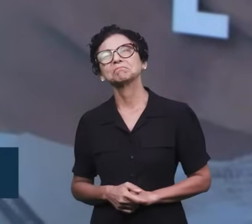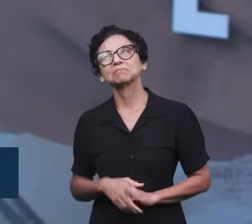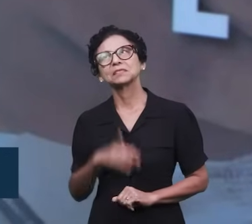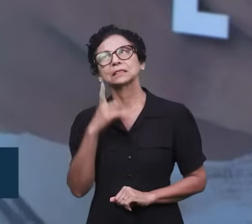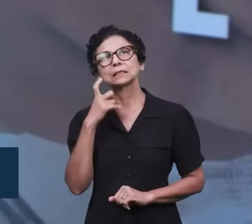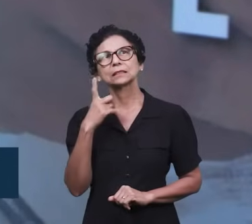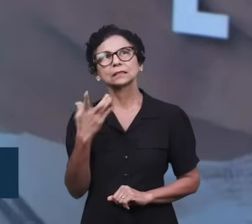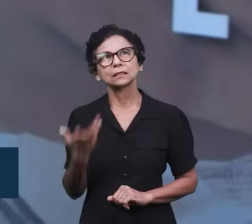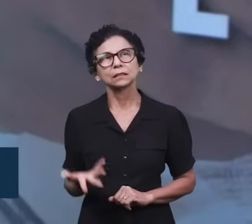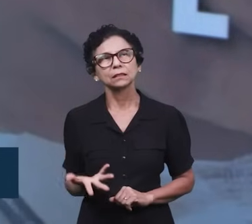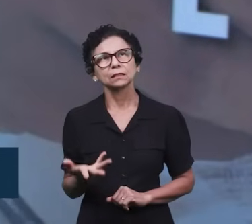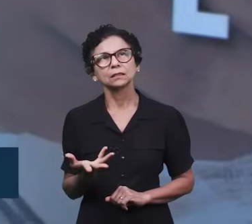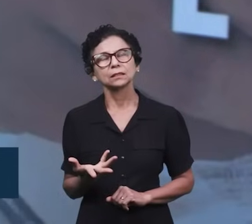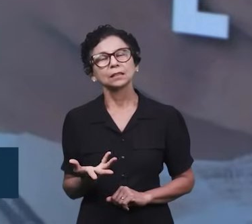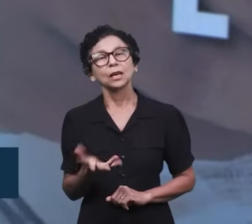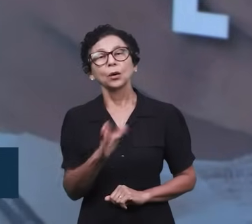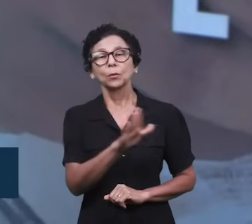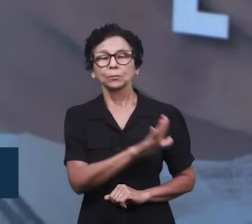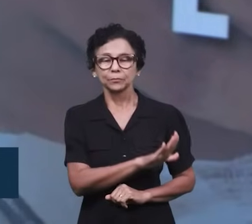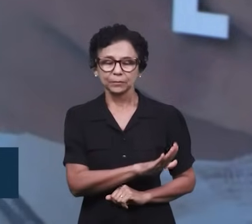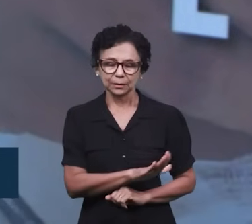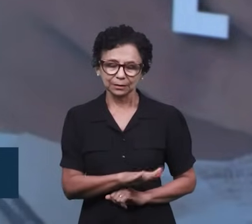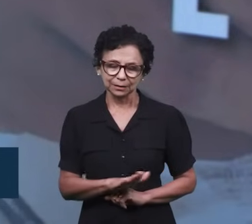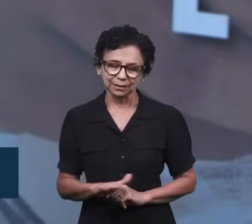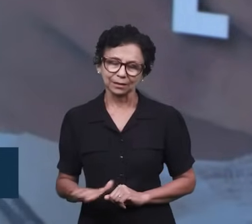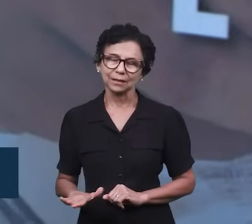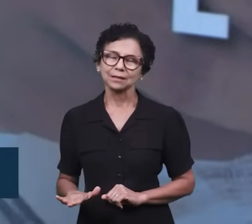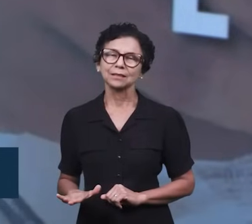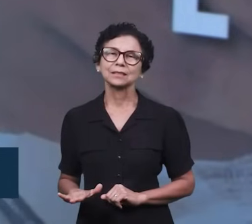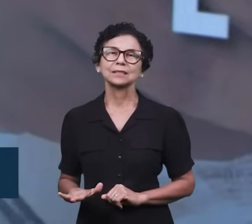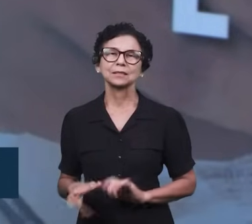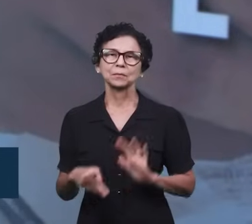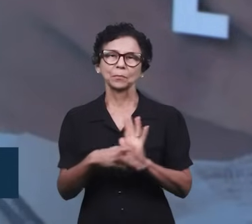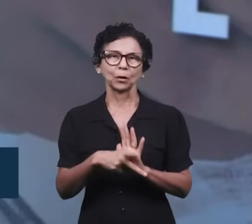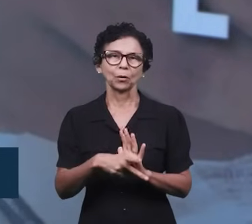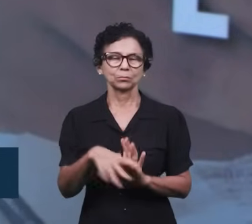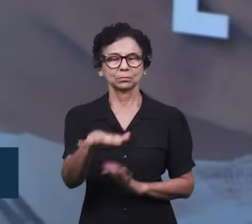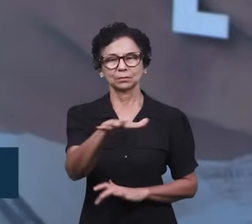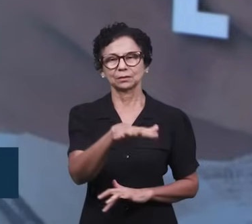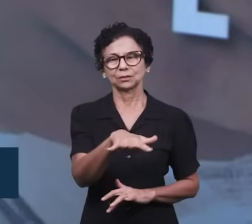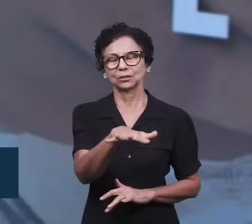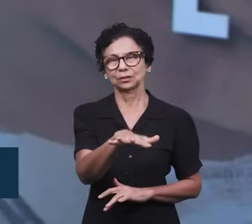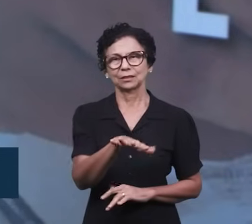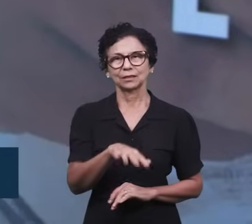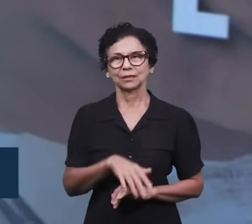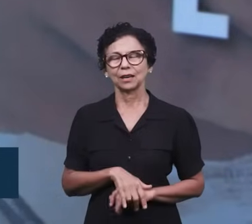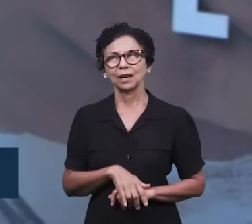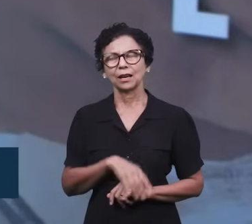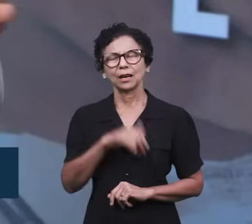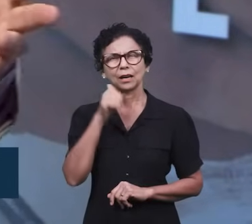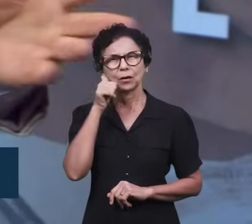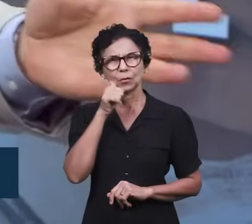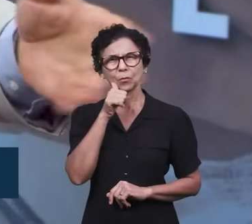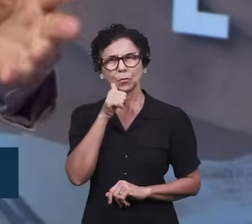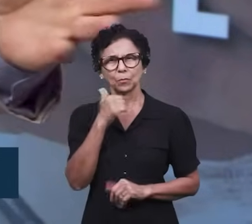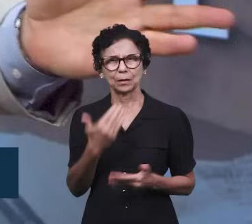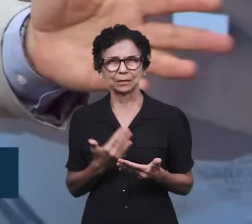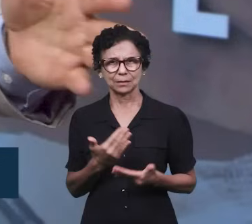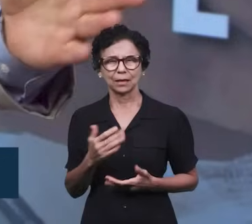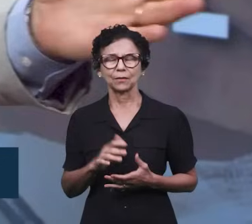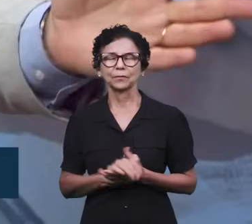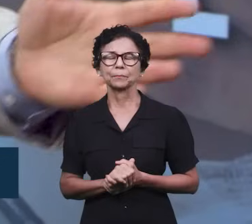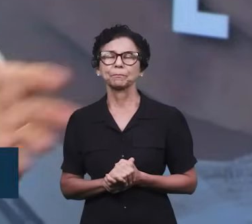as crianças, né, que uma irmã começou a tocar louvor, ensinar louvor para uma menininha